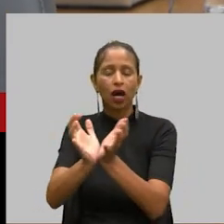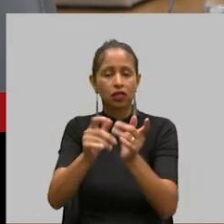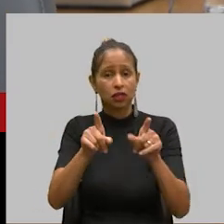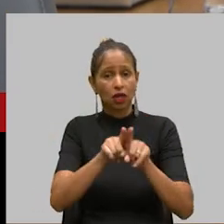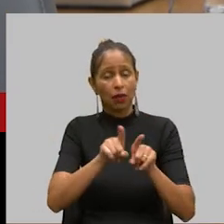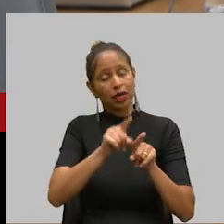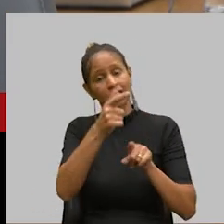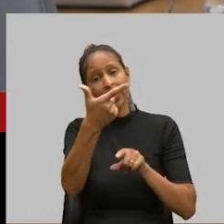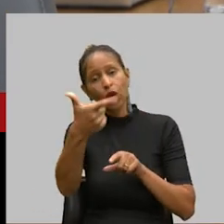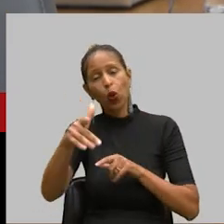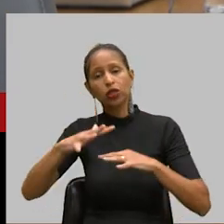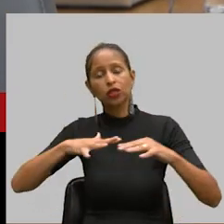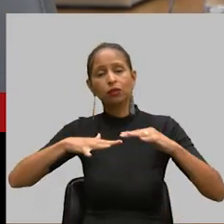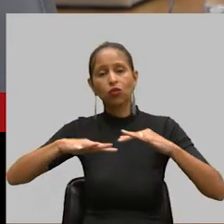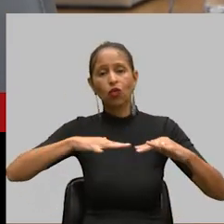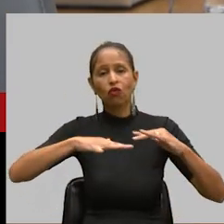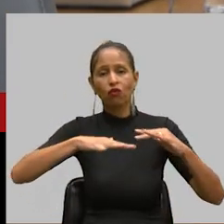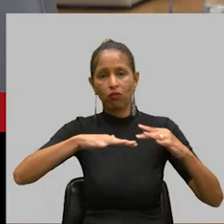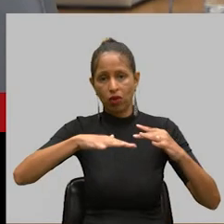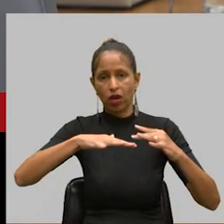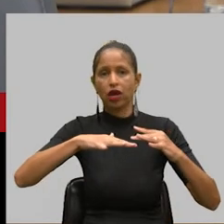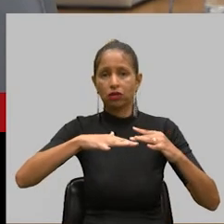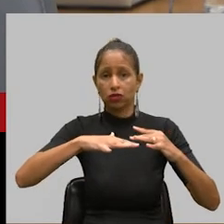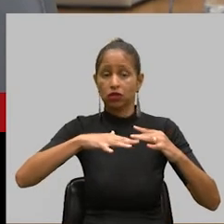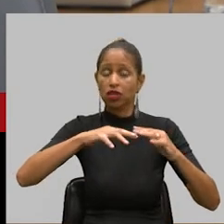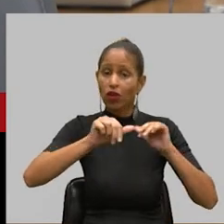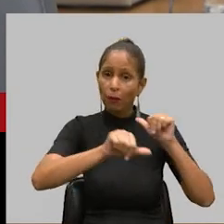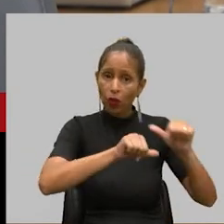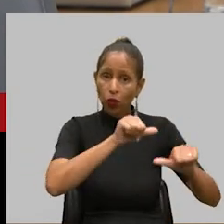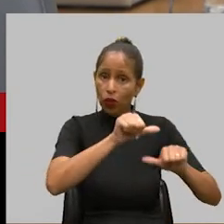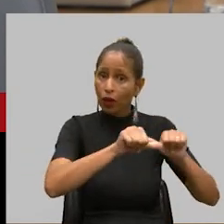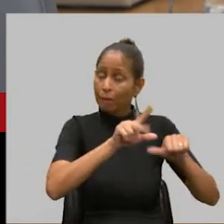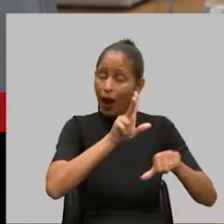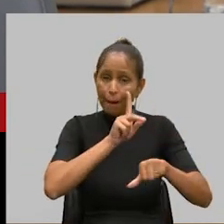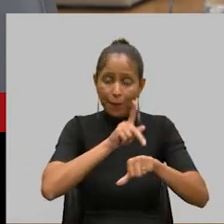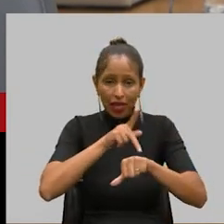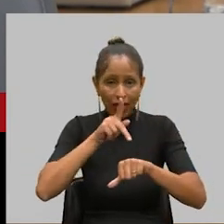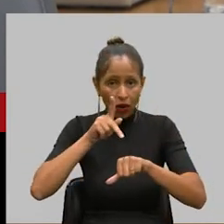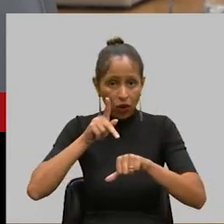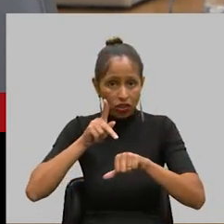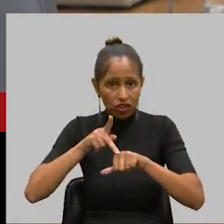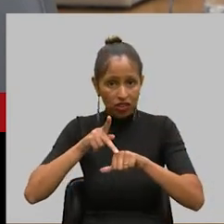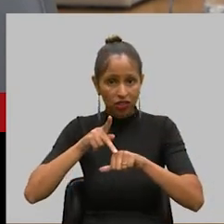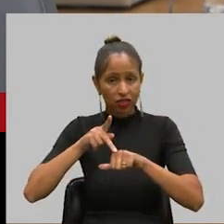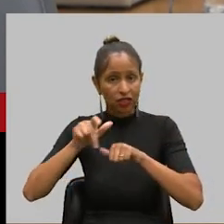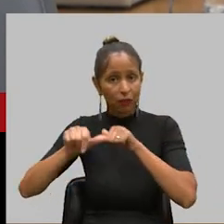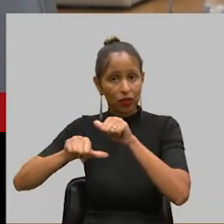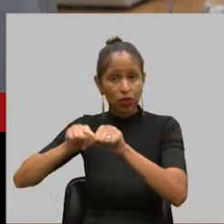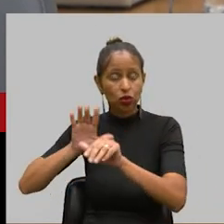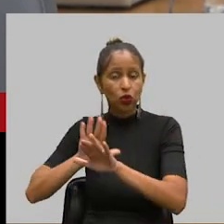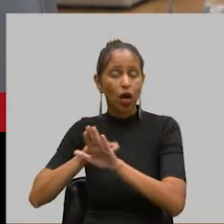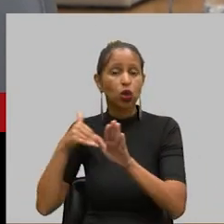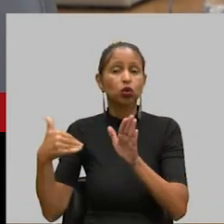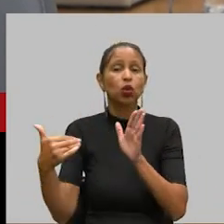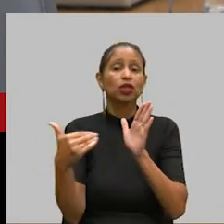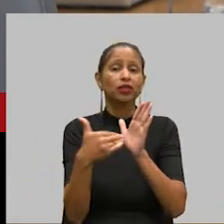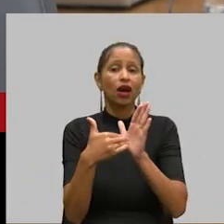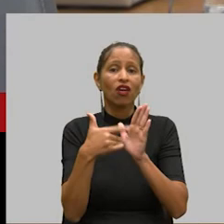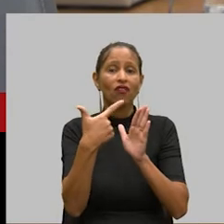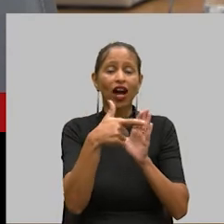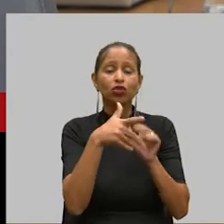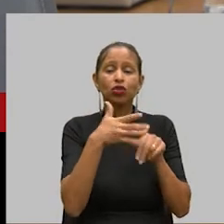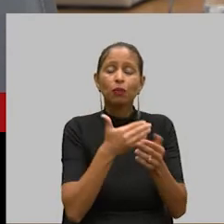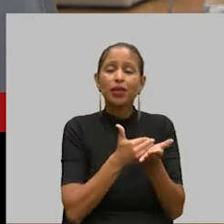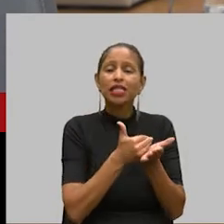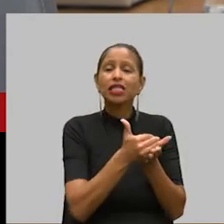tem outros movimentos que adotam a alternância não adotam a pedagogia da alternância na sua totalidade adotam princípios